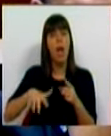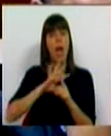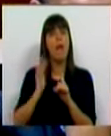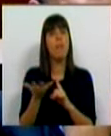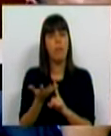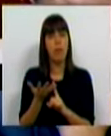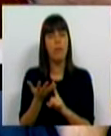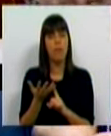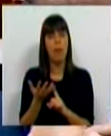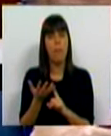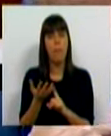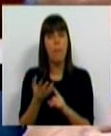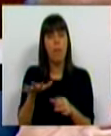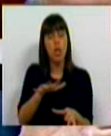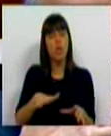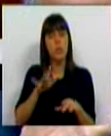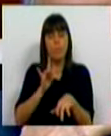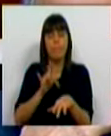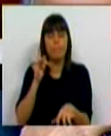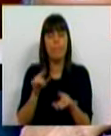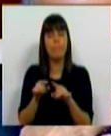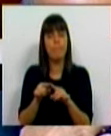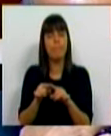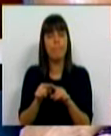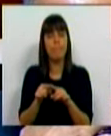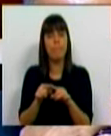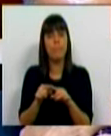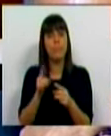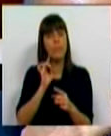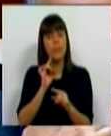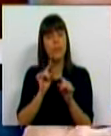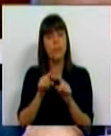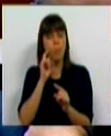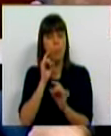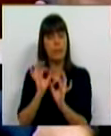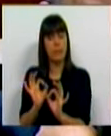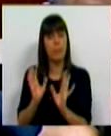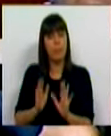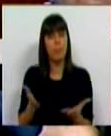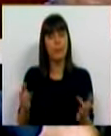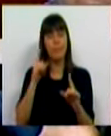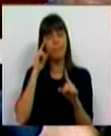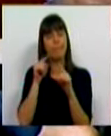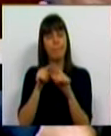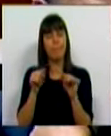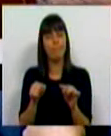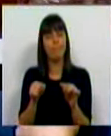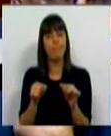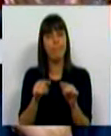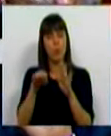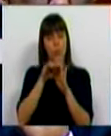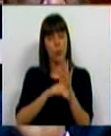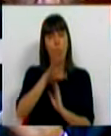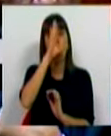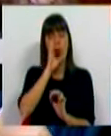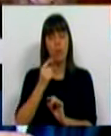ambiental de zonas sensíveis que importa preservar. É nesse sentido que o